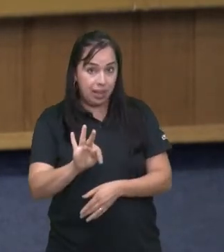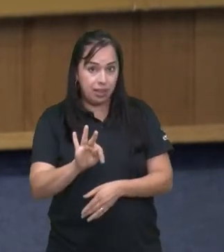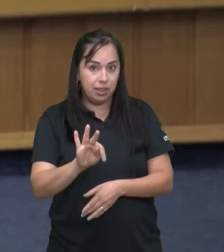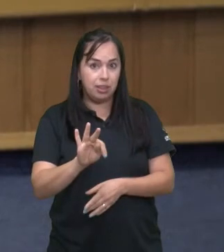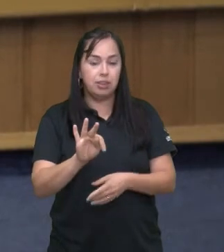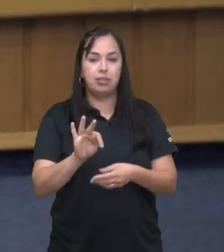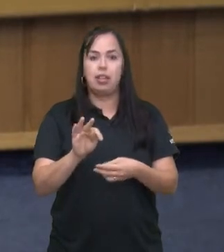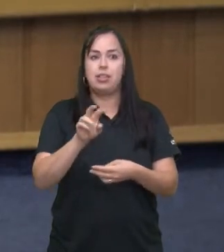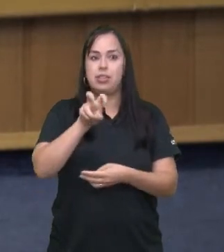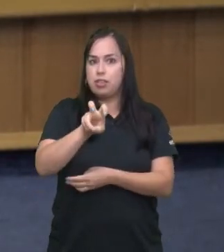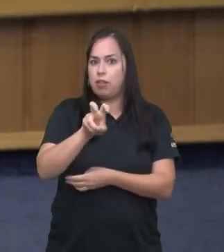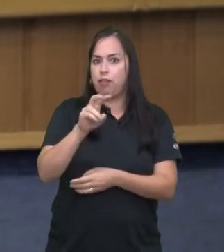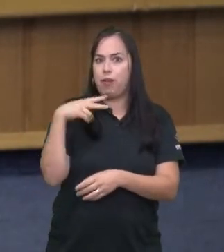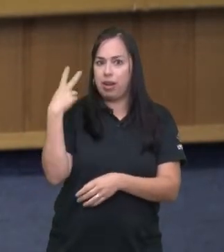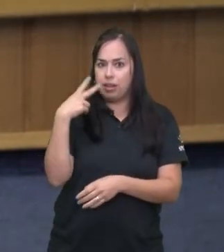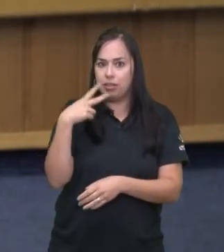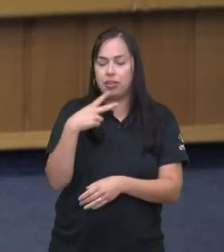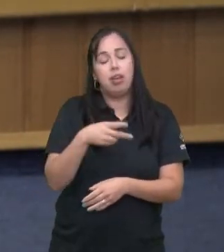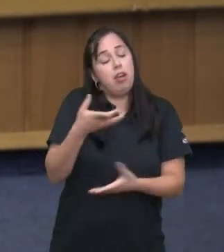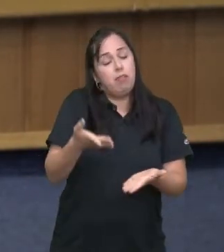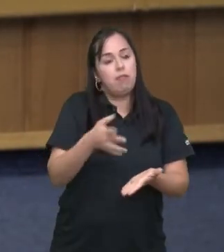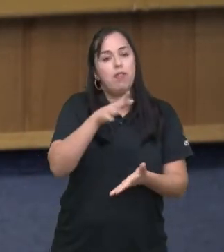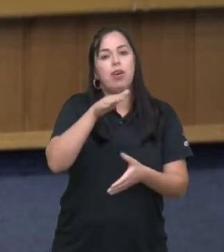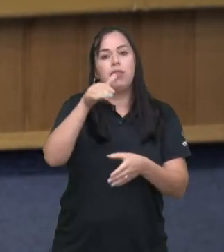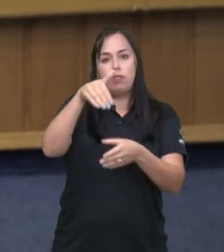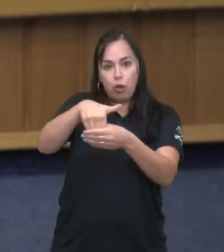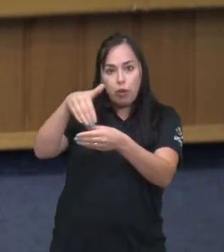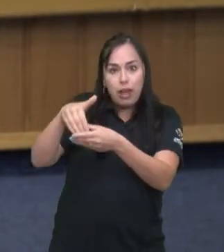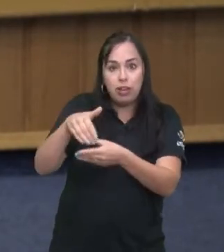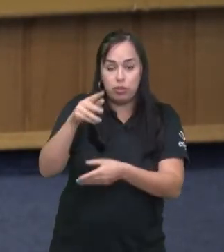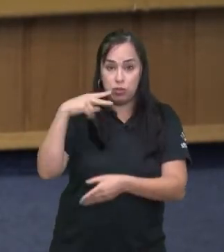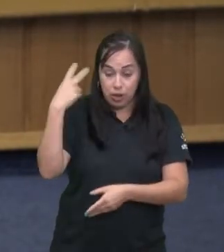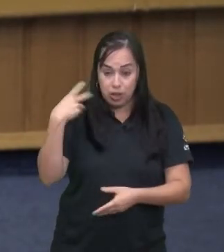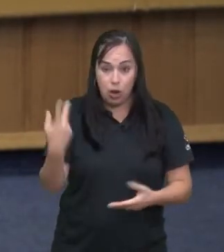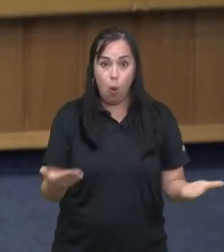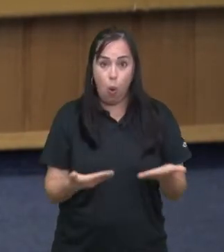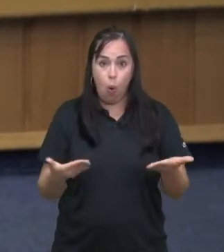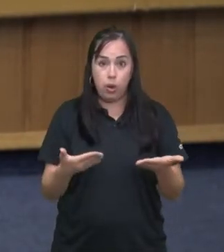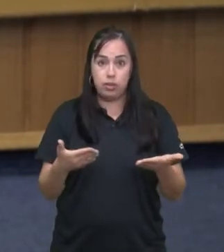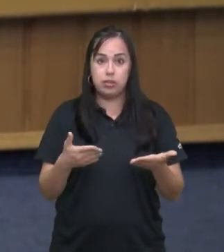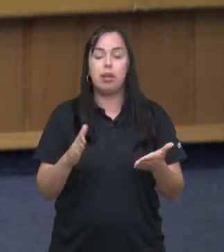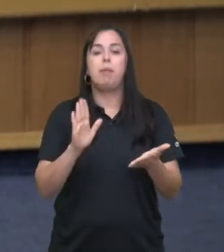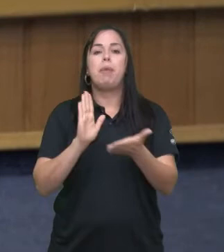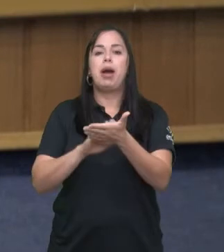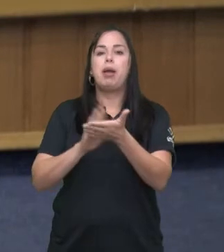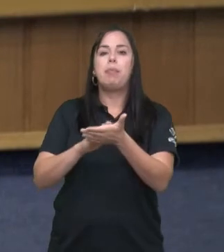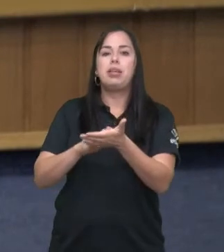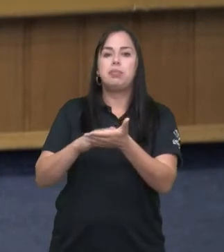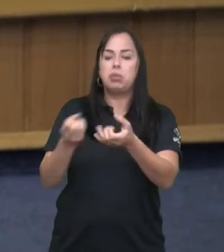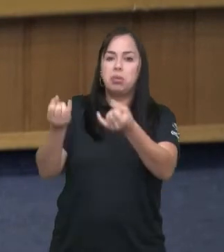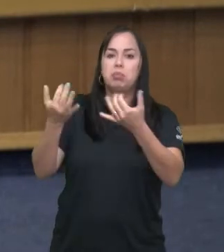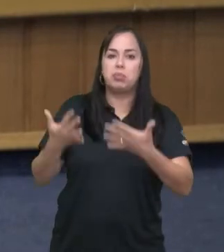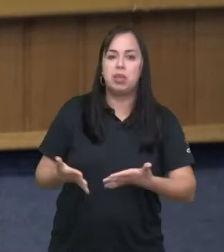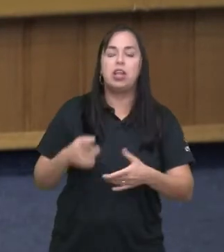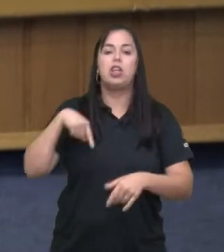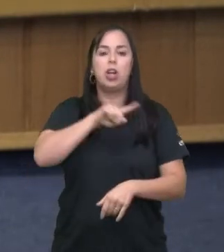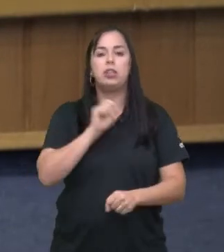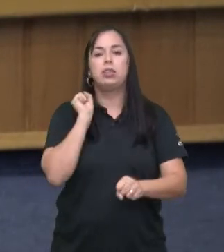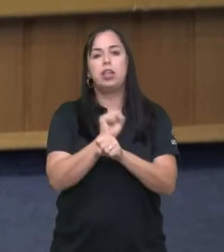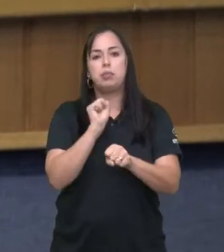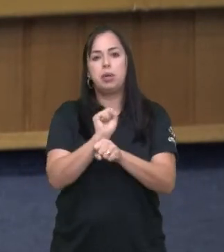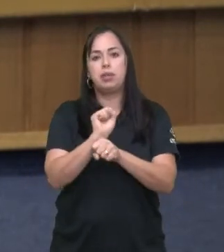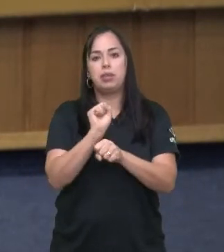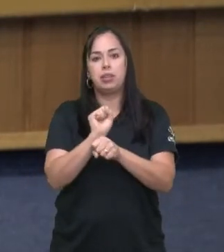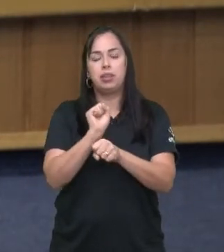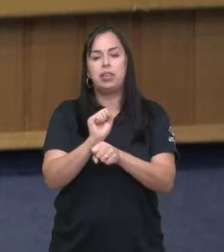vereadores. Não, votaram nos vereadores que estão aqui hoje. Parabéns pela sua fala, e nós esperamos que na